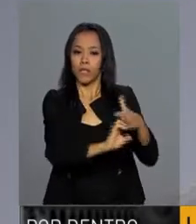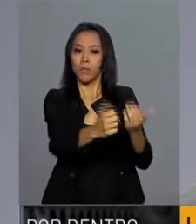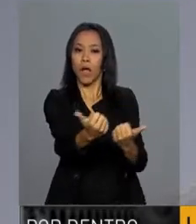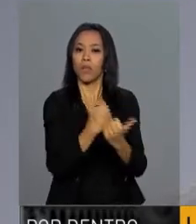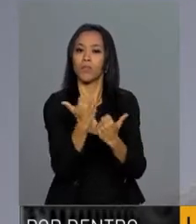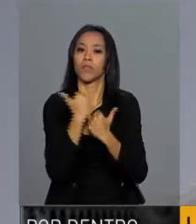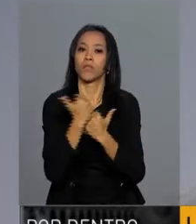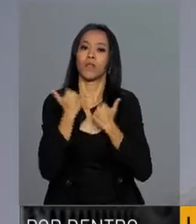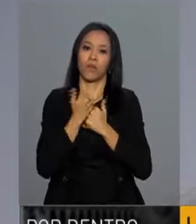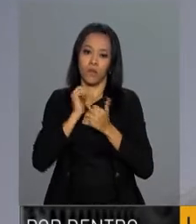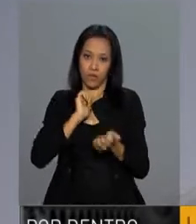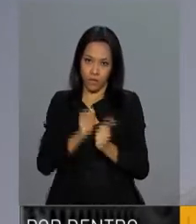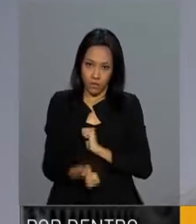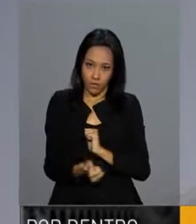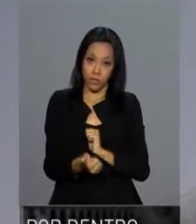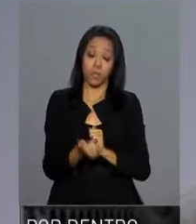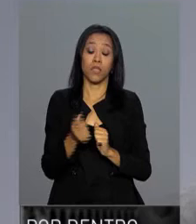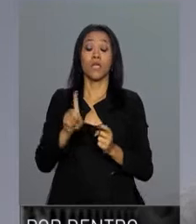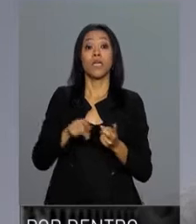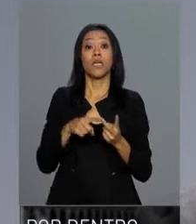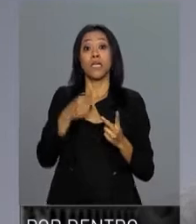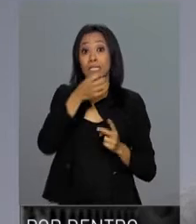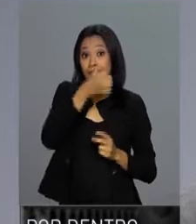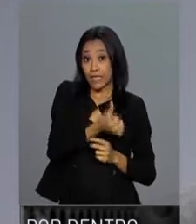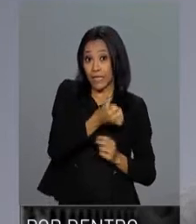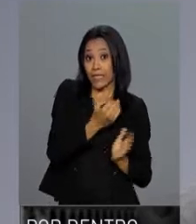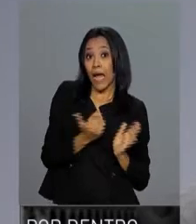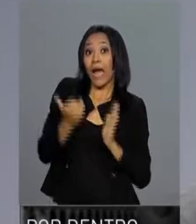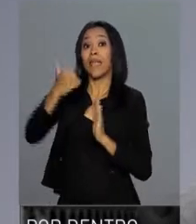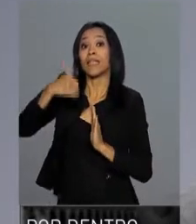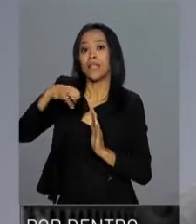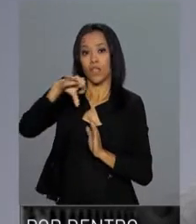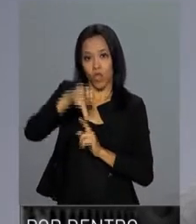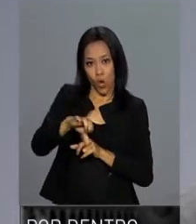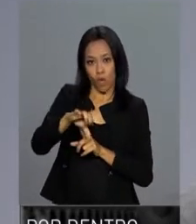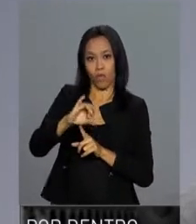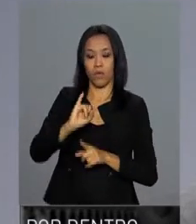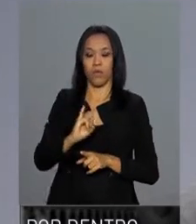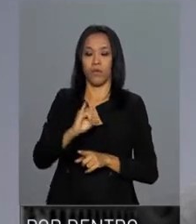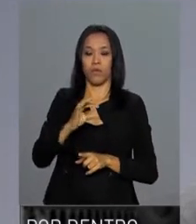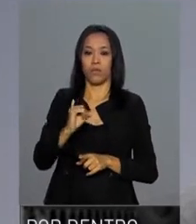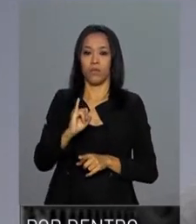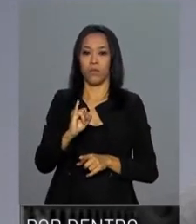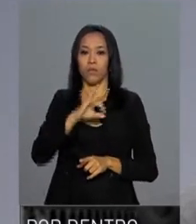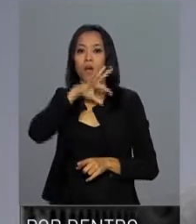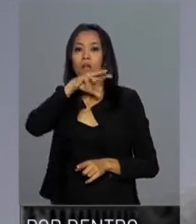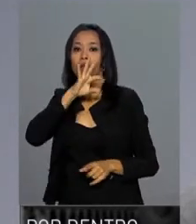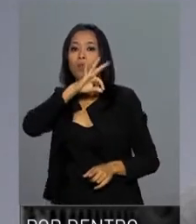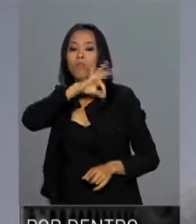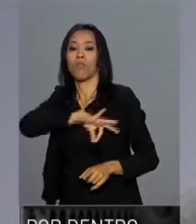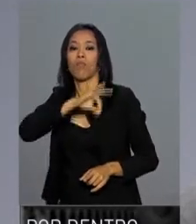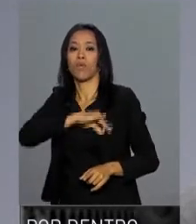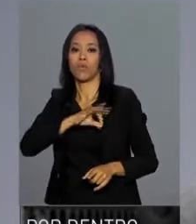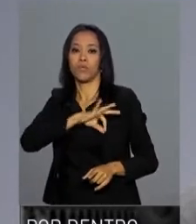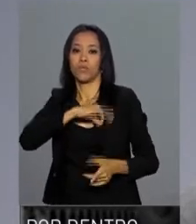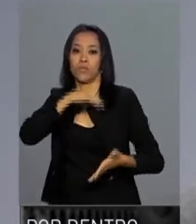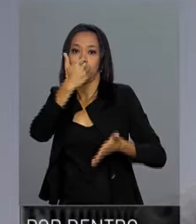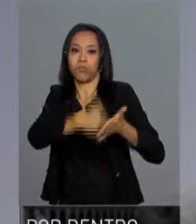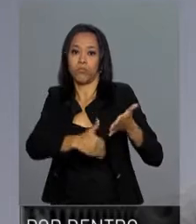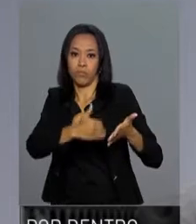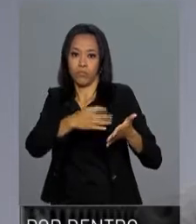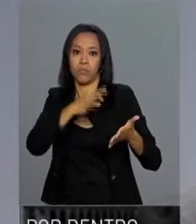das empresas e de 6 para 9 por cento de imposto de renda devido à capacidade contributiva das pessoas